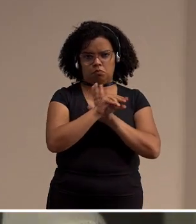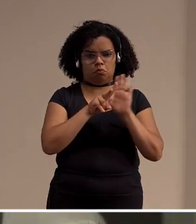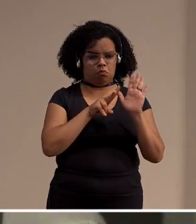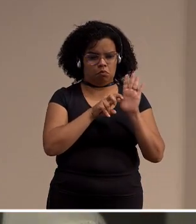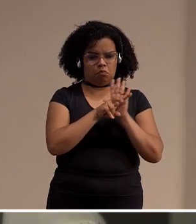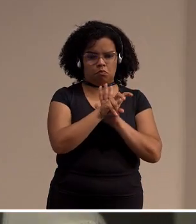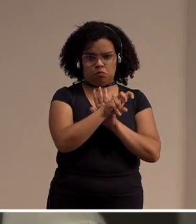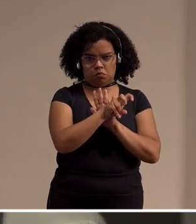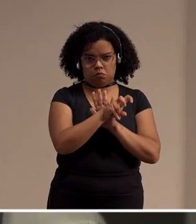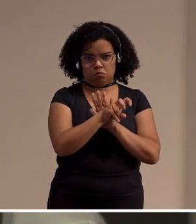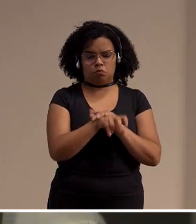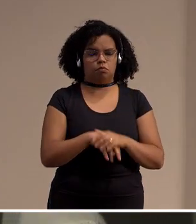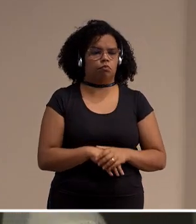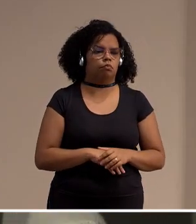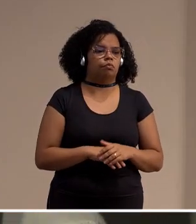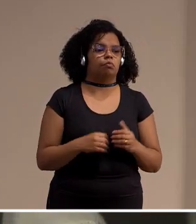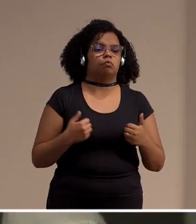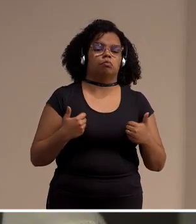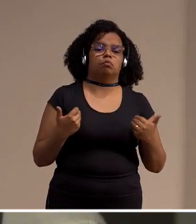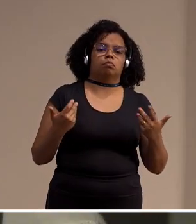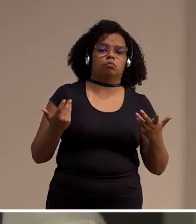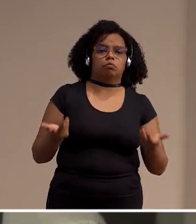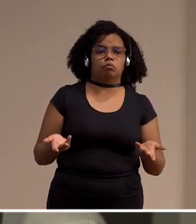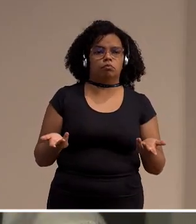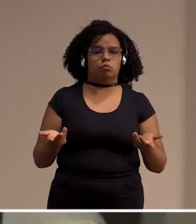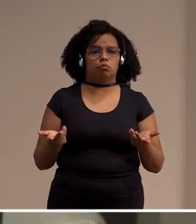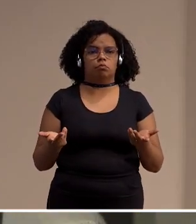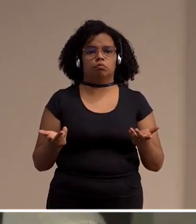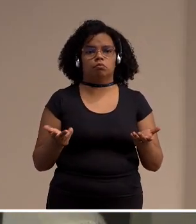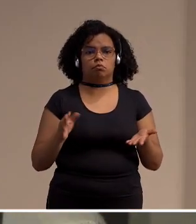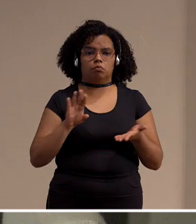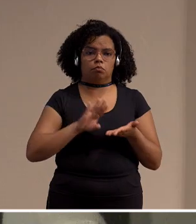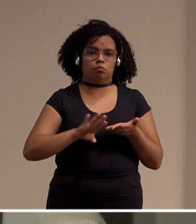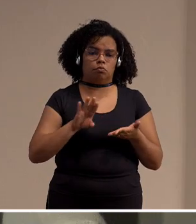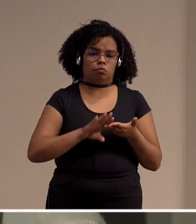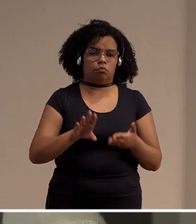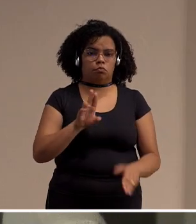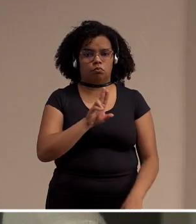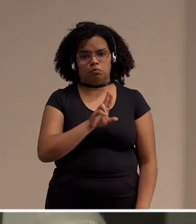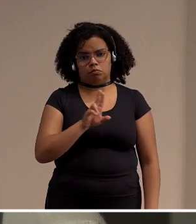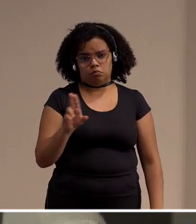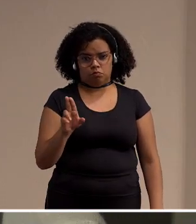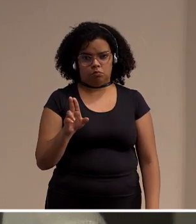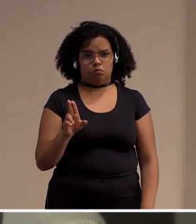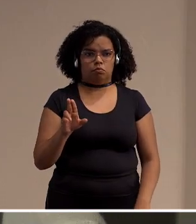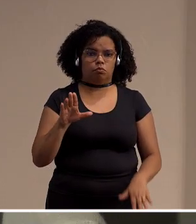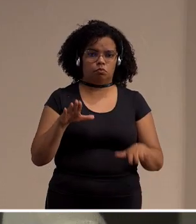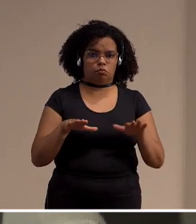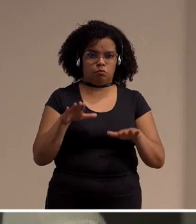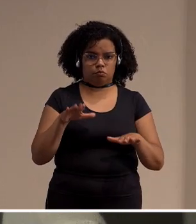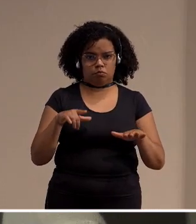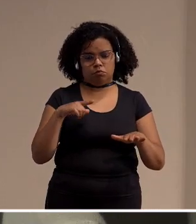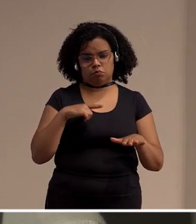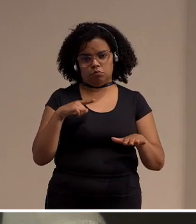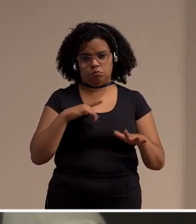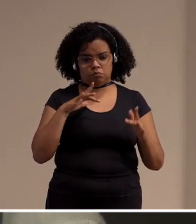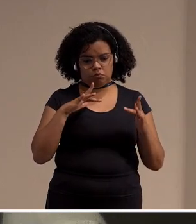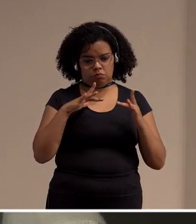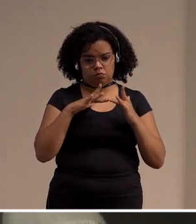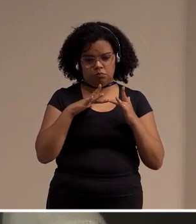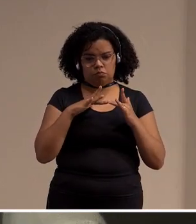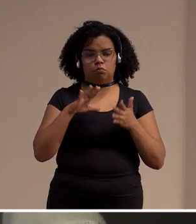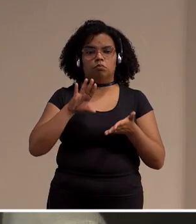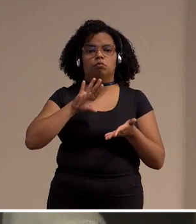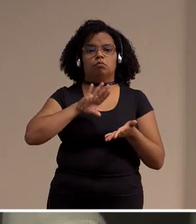né? Então, essa retirada dos nomes talvez tenha a ver com isso, nesse sentido, sabe, de